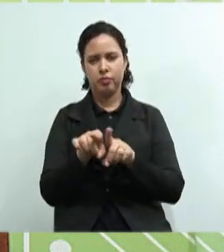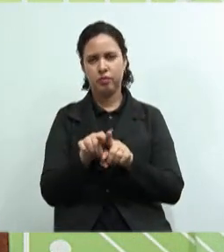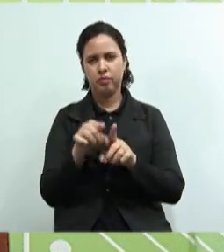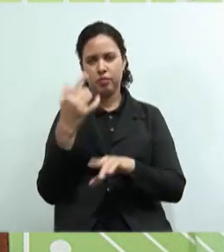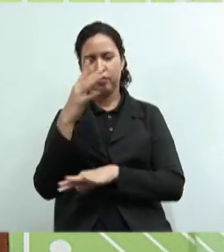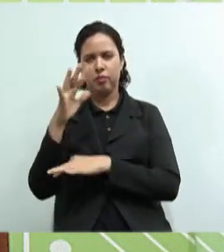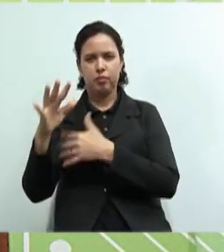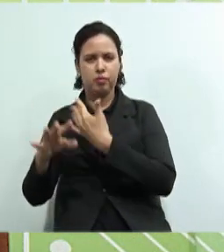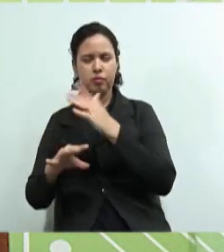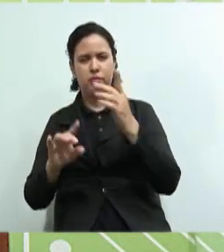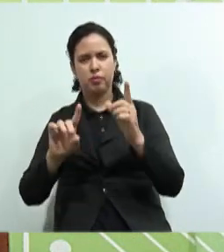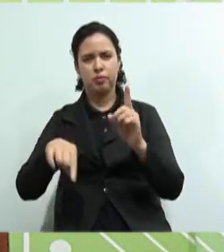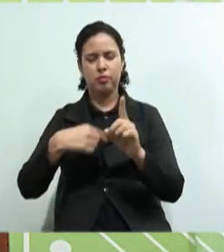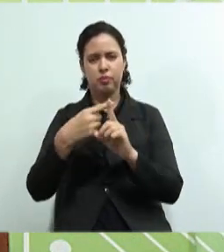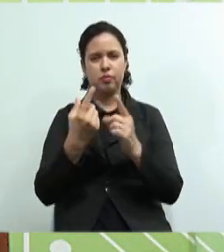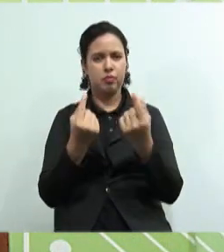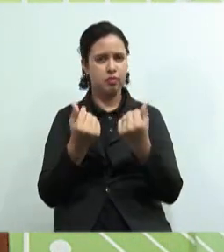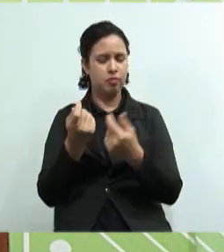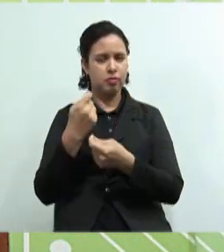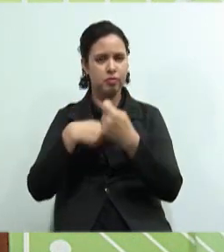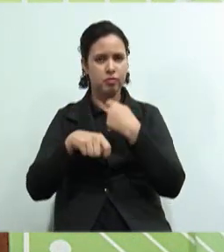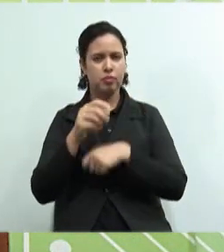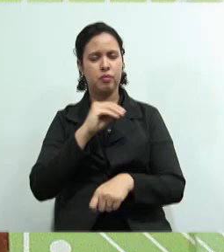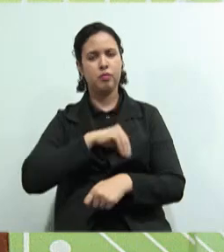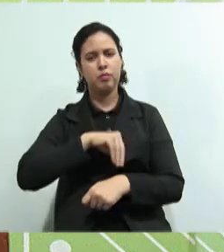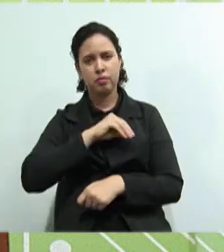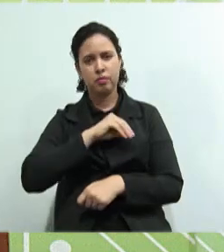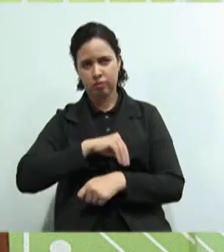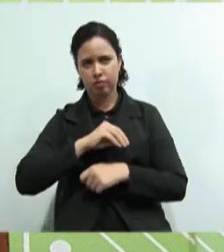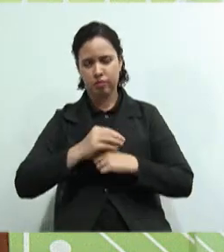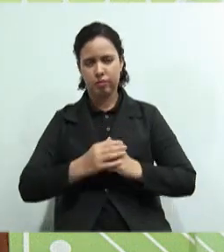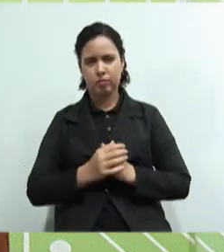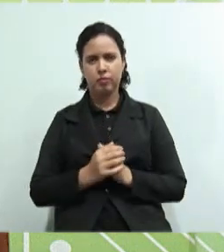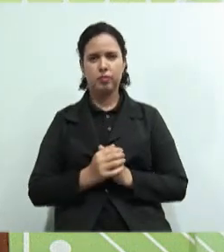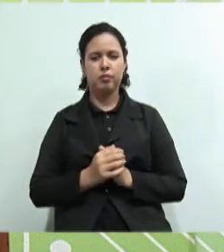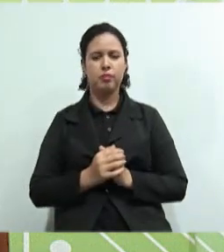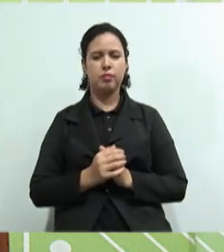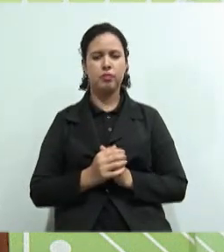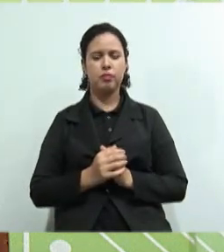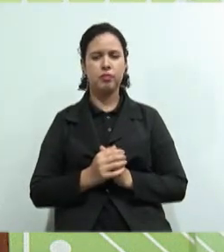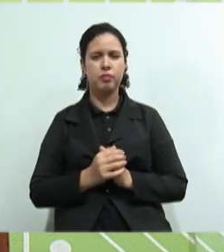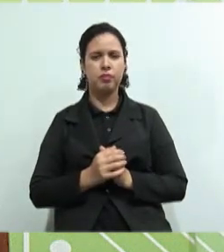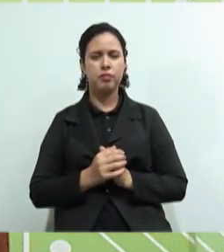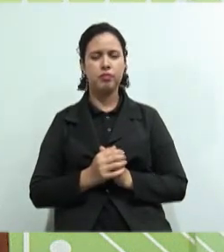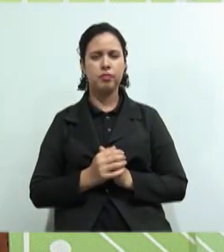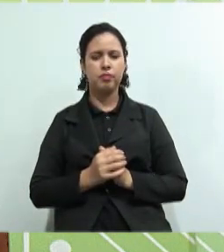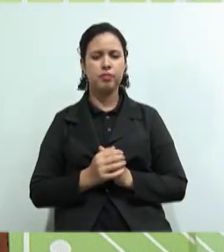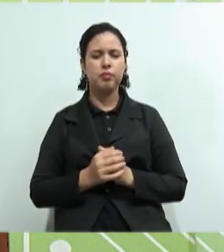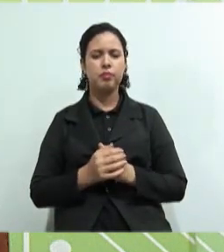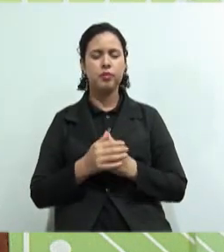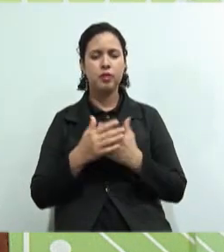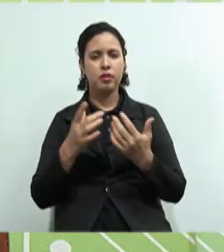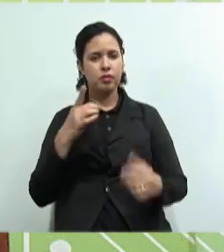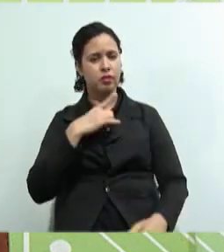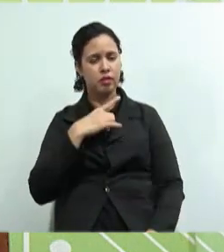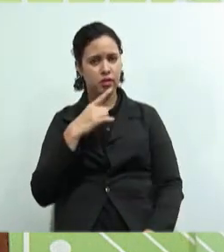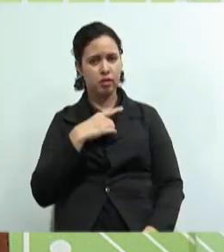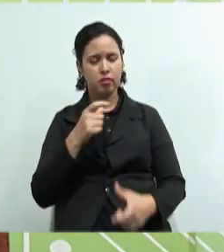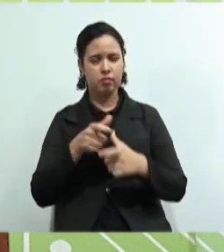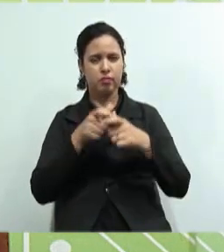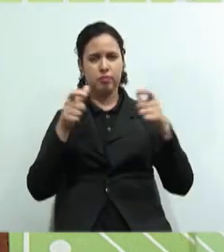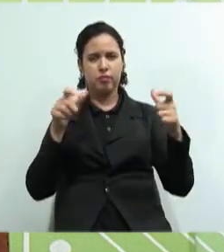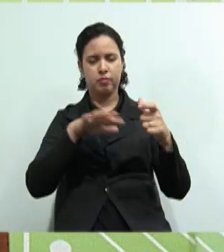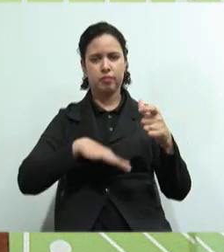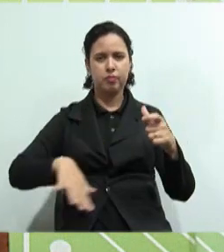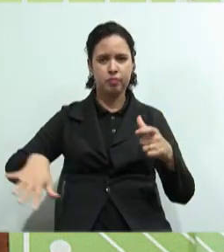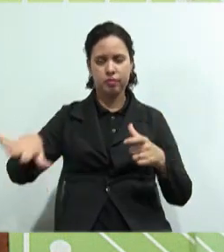e com rentabilidade financeira, econômica. Então a intenção aqui é abrir os olhos para a gente ver que existe um nicho de mercado,